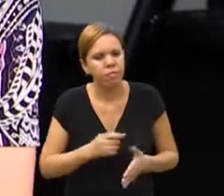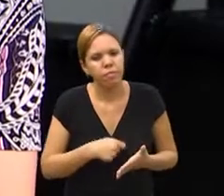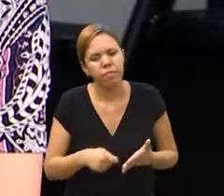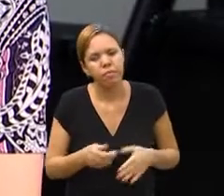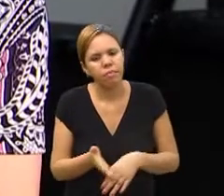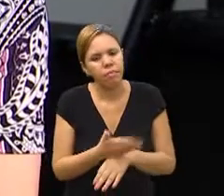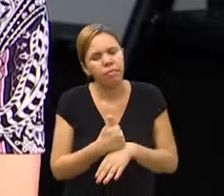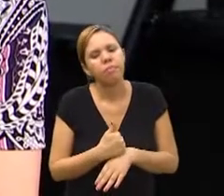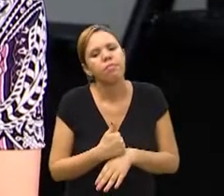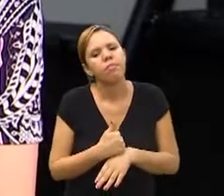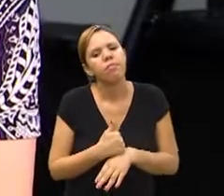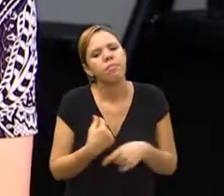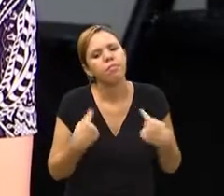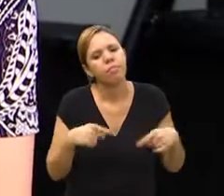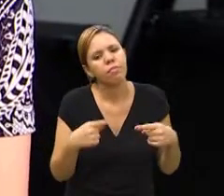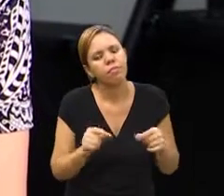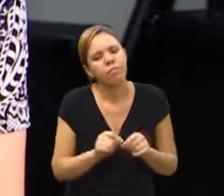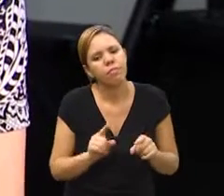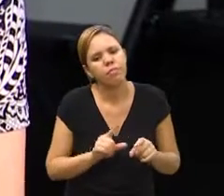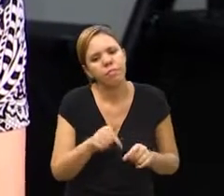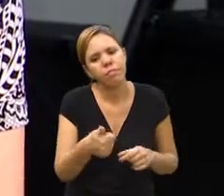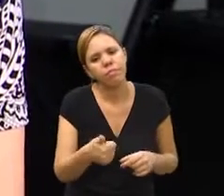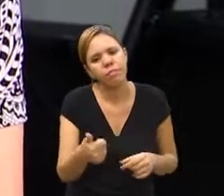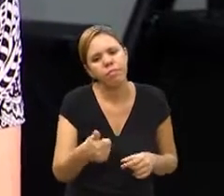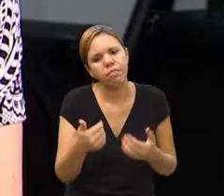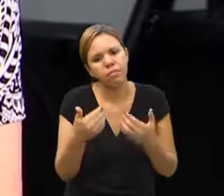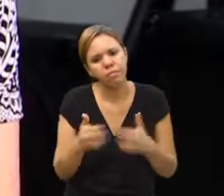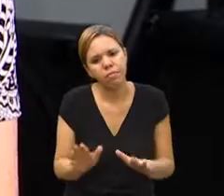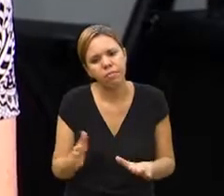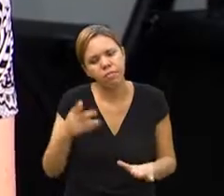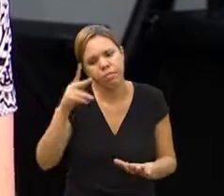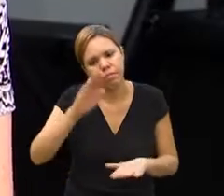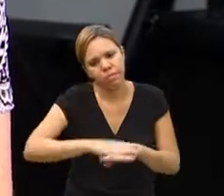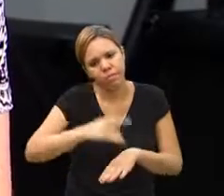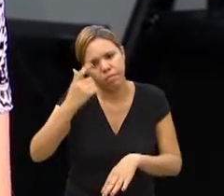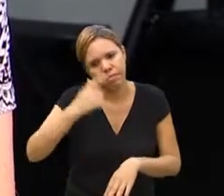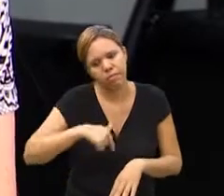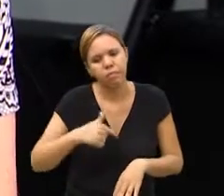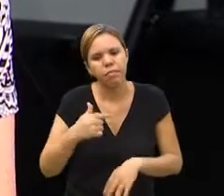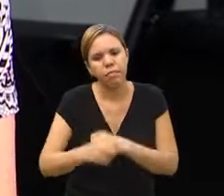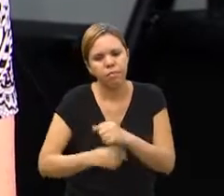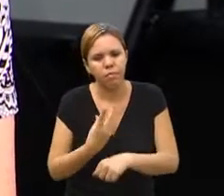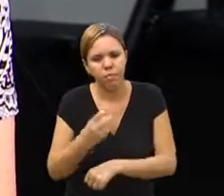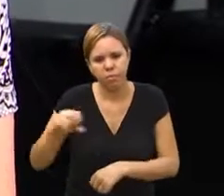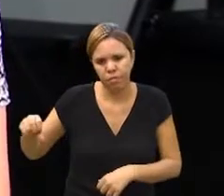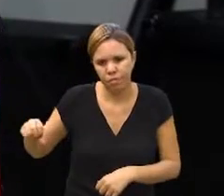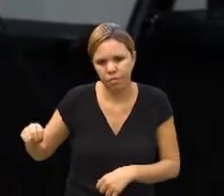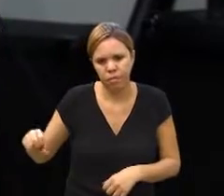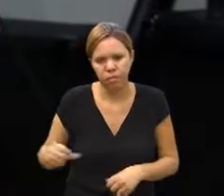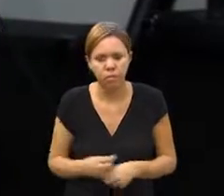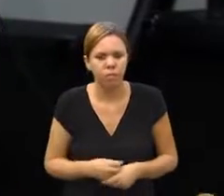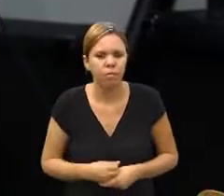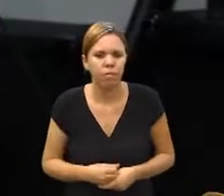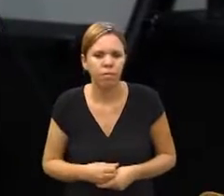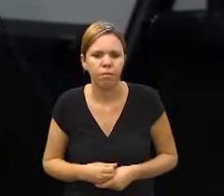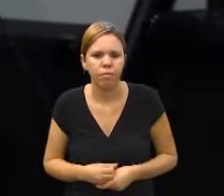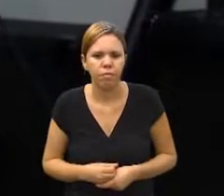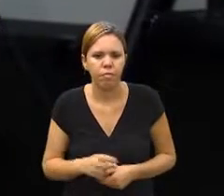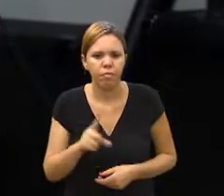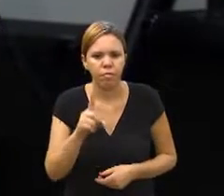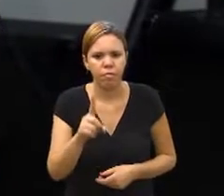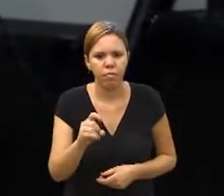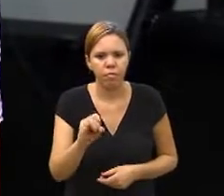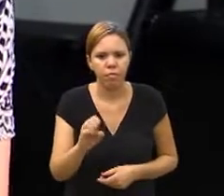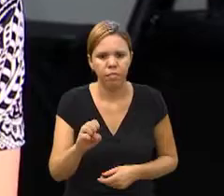que veio antes, né? E o primeiro lançamento meu, em 2009, foi o The MZ Trio Live Studio